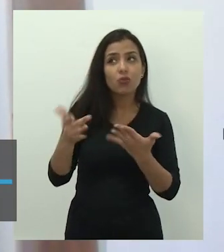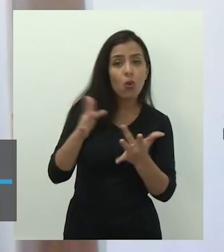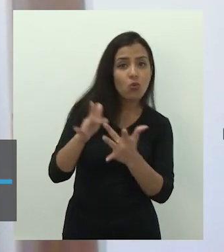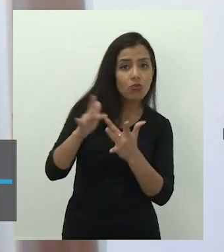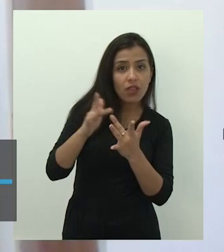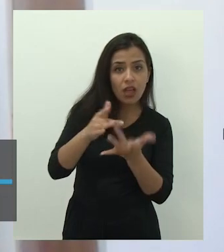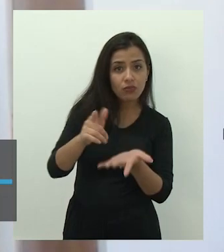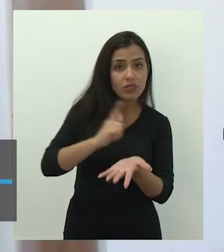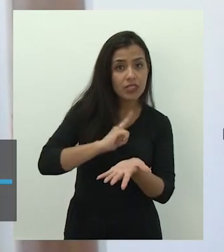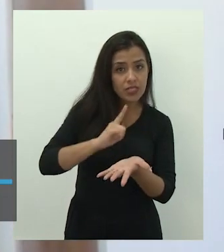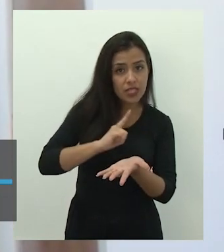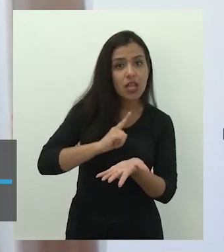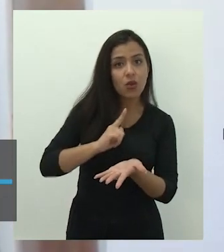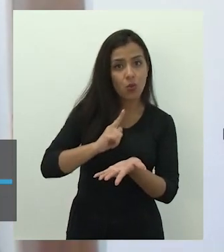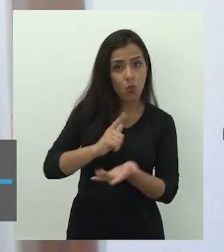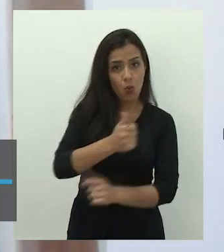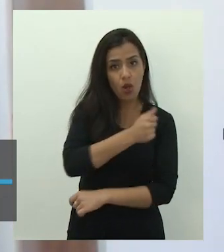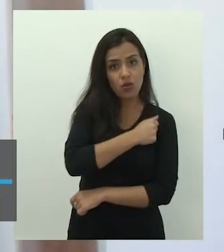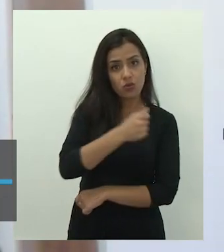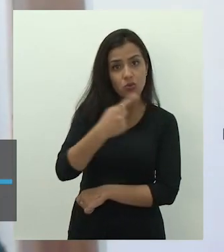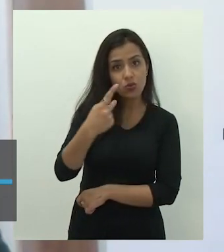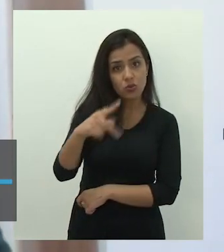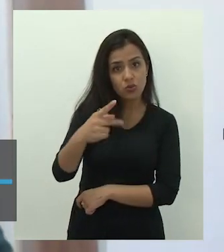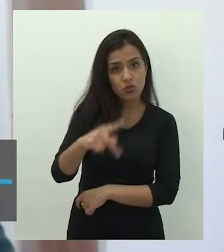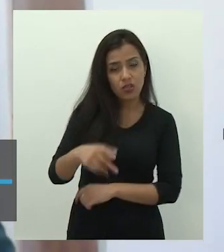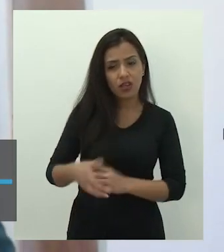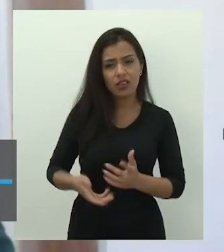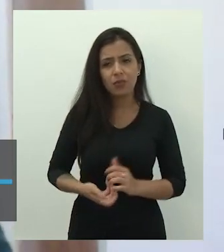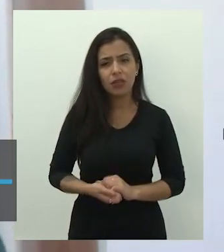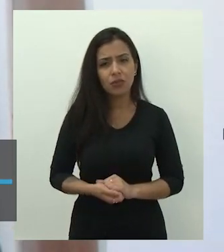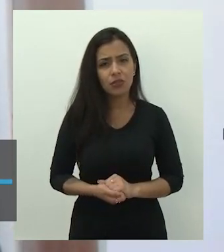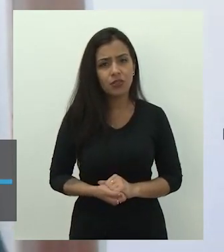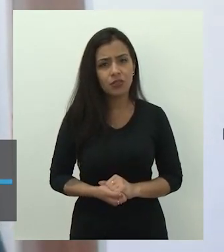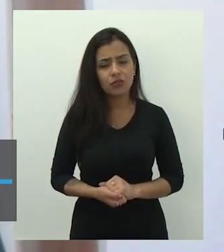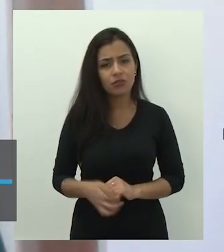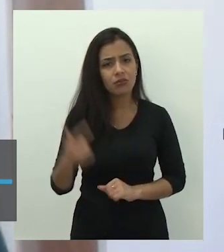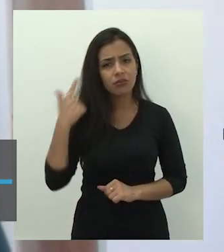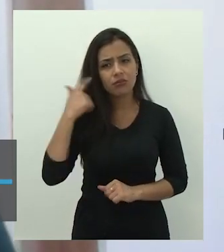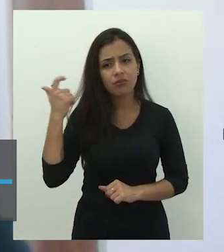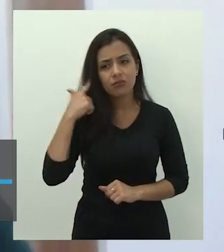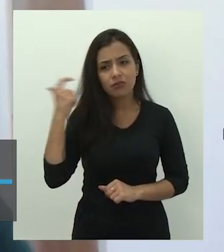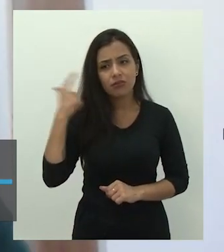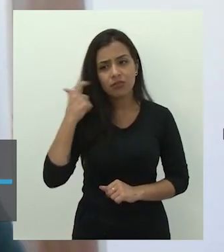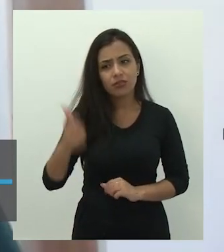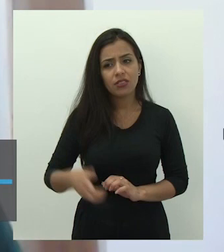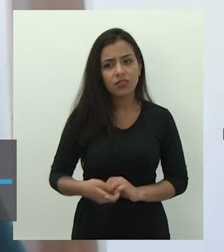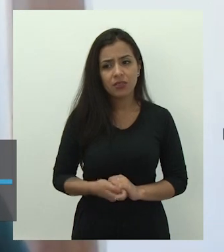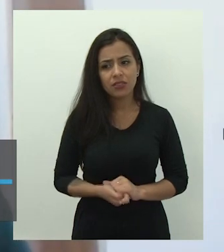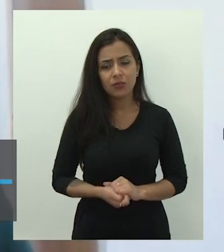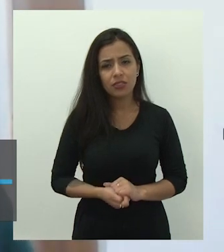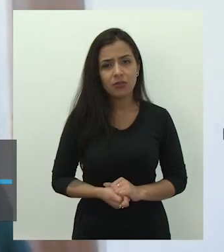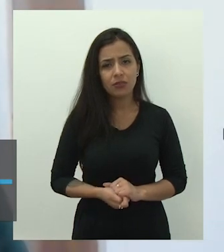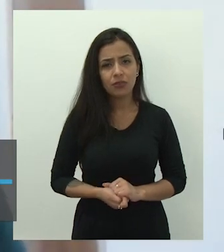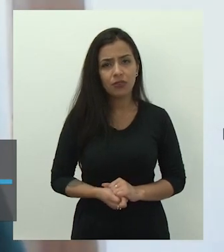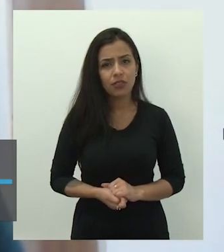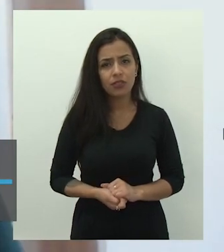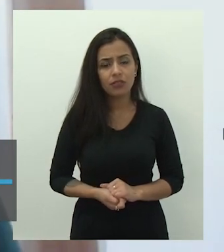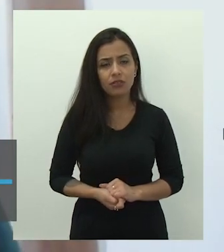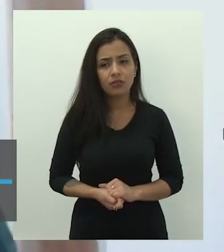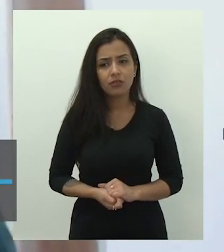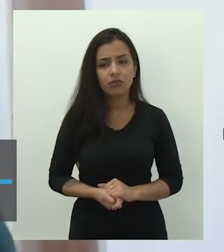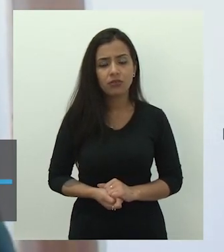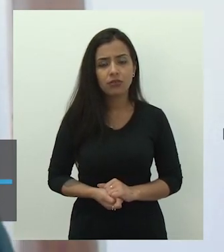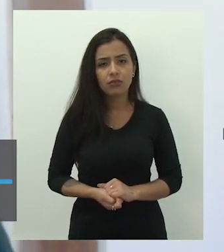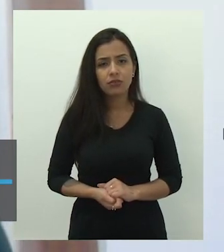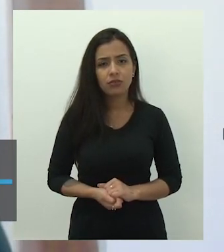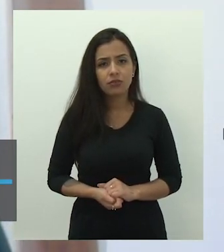você consegue ter o contato com o seu aluno, você pode fazer essa interação remota. Então, vale lembrar